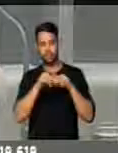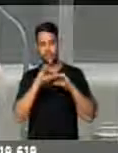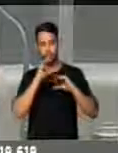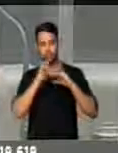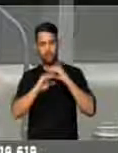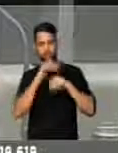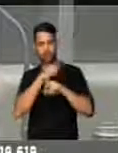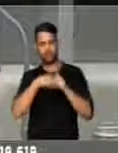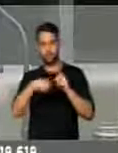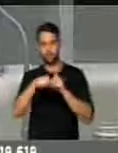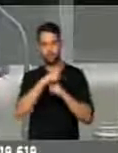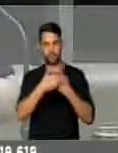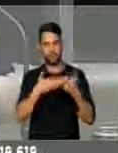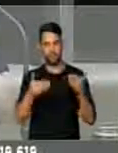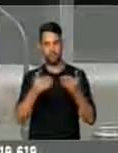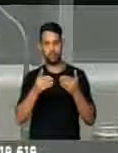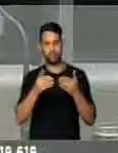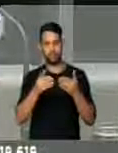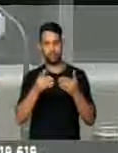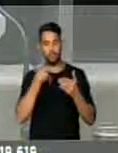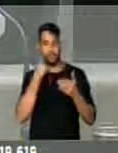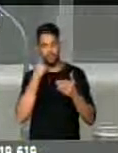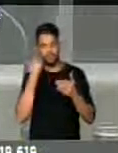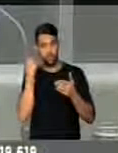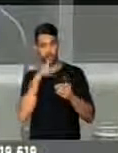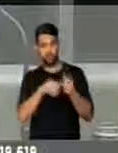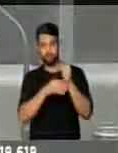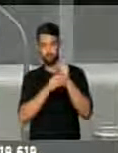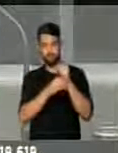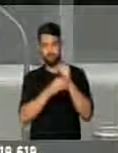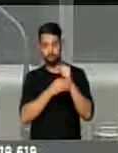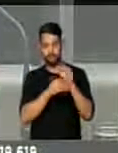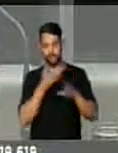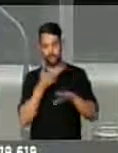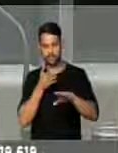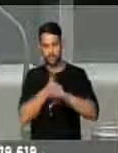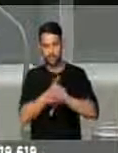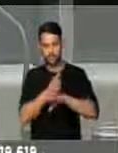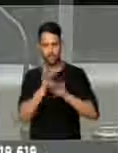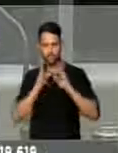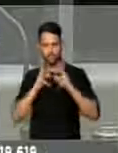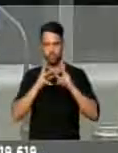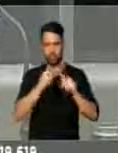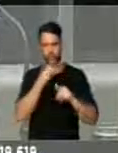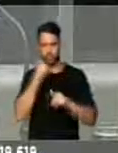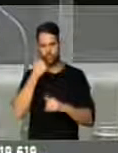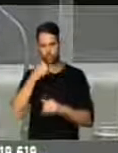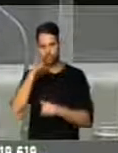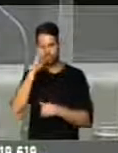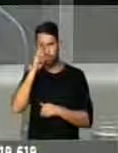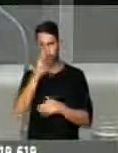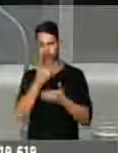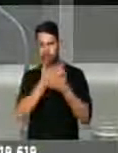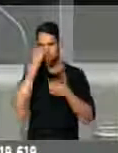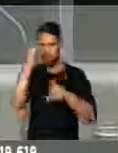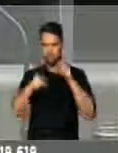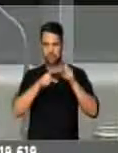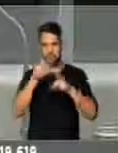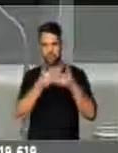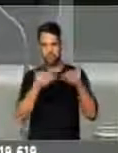comunicação social, com vistas a garantir o acesso de todas e todos os